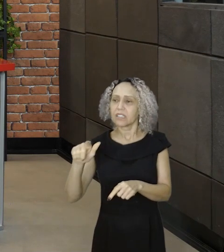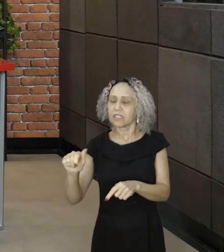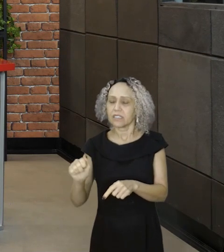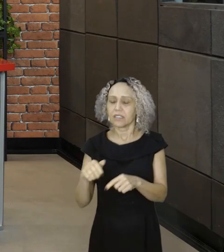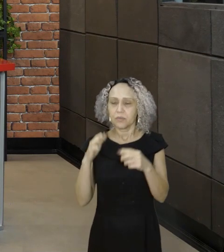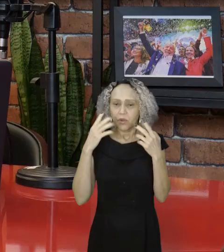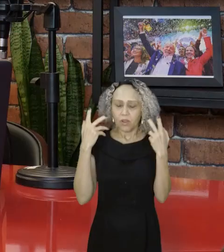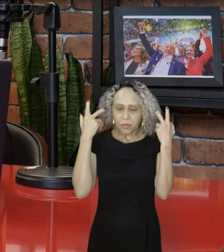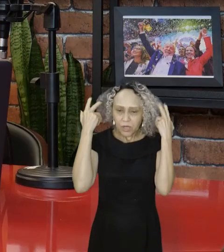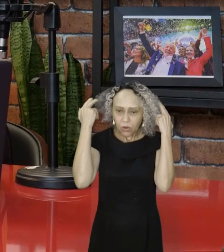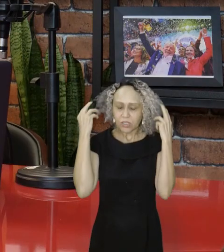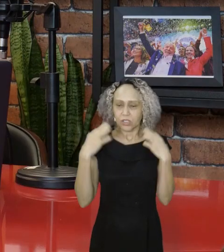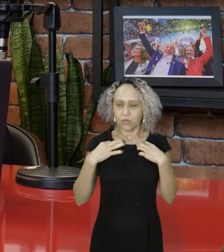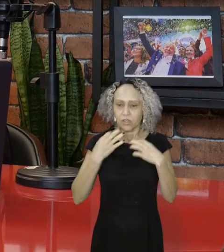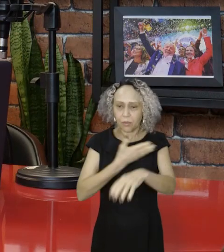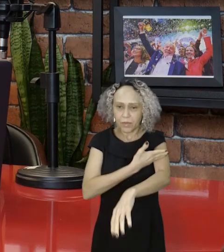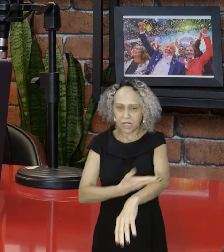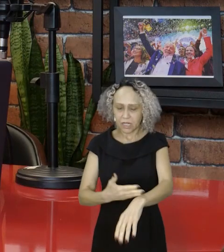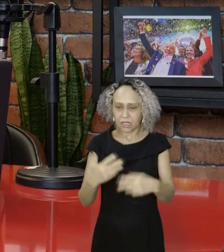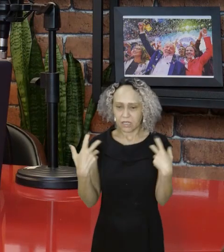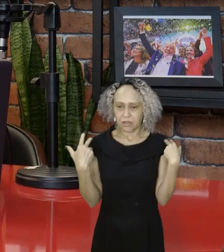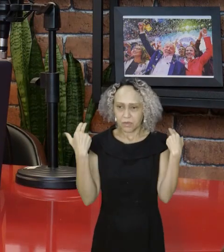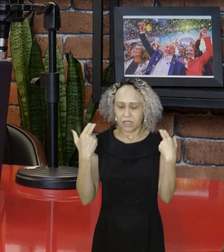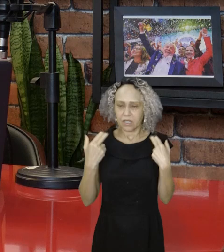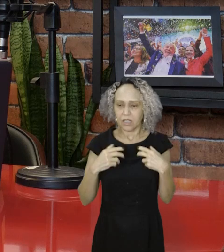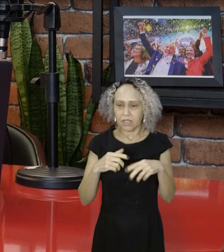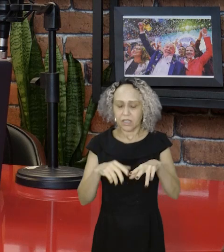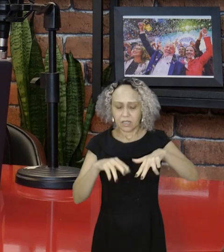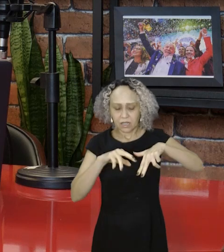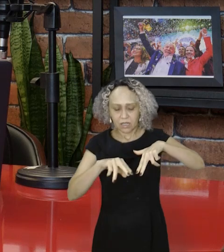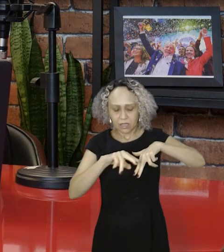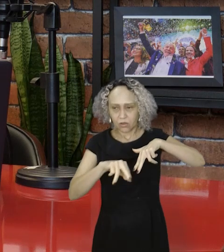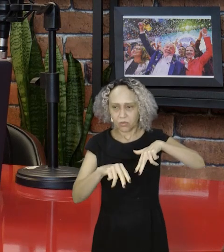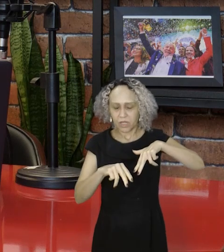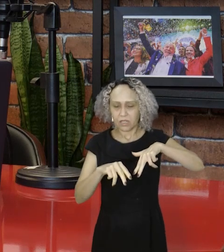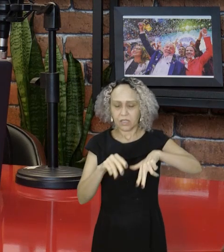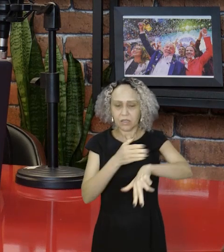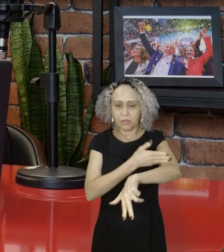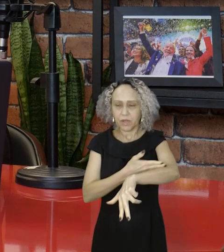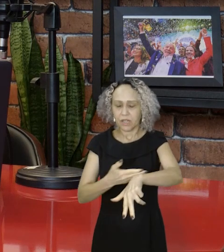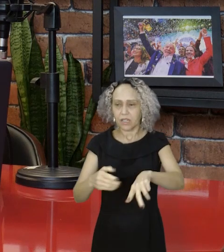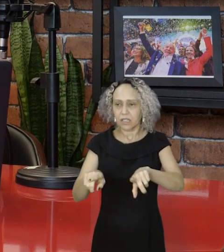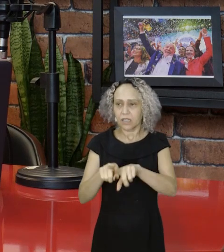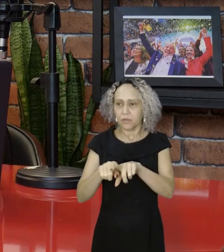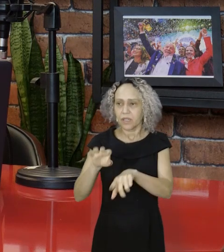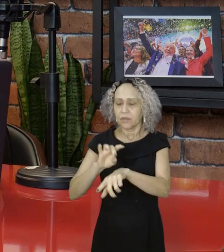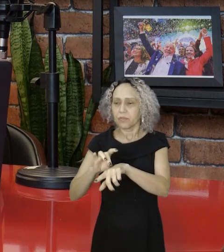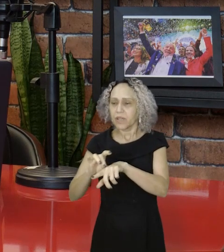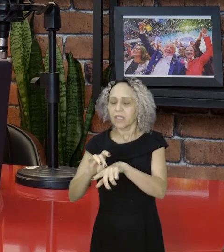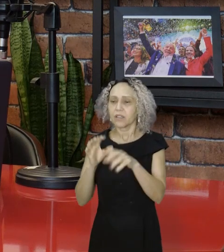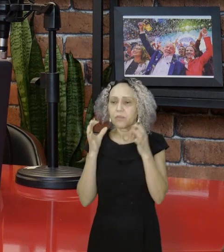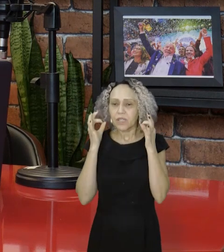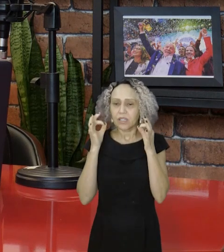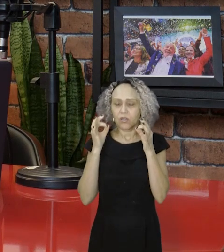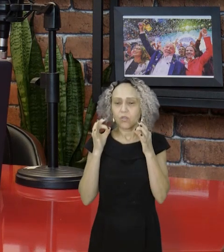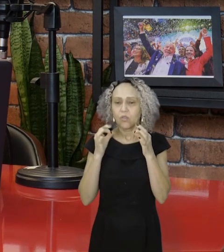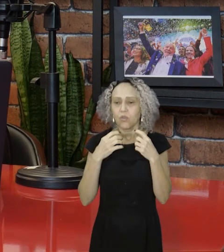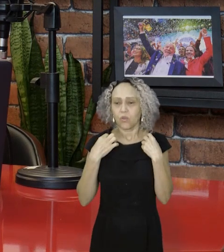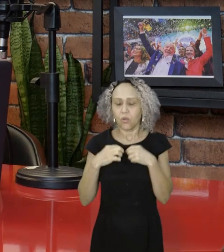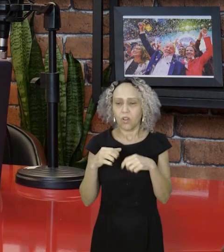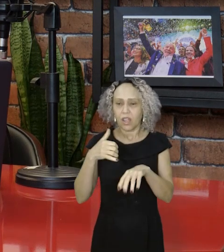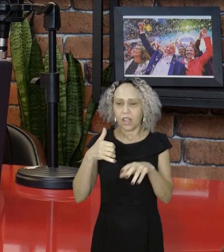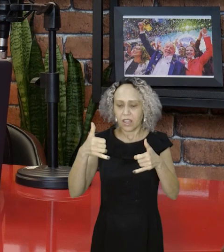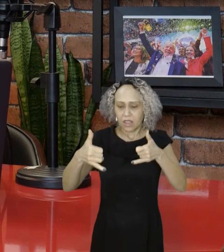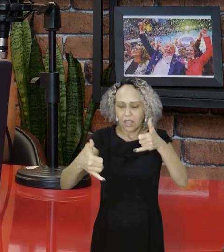cabelos são bem curtinhos, estou usando uma blusa branca sem manga, calça comprida branca e preta, brincos, colar e